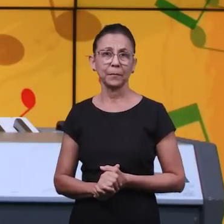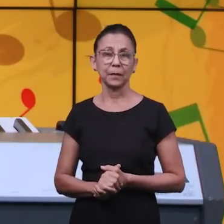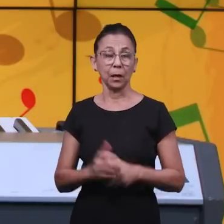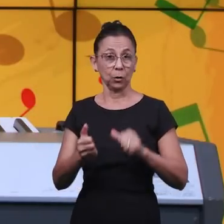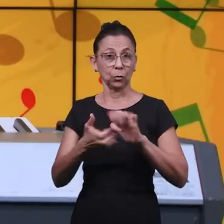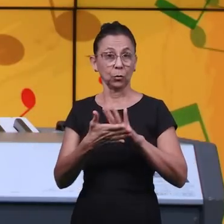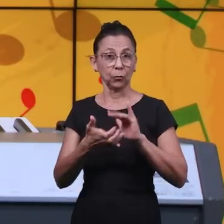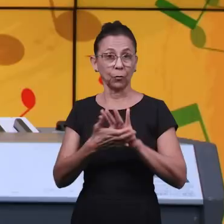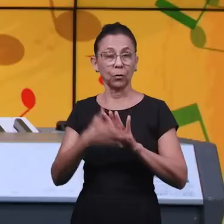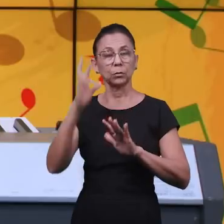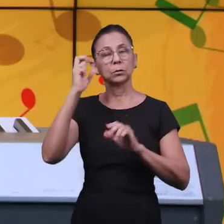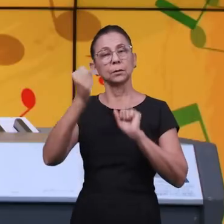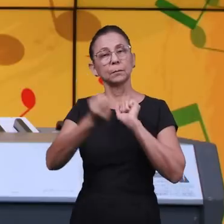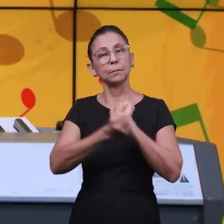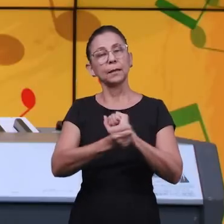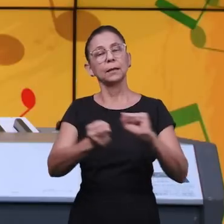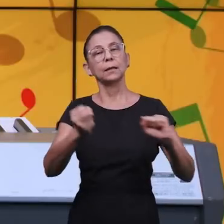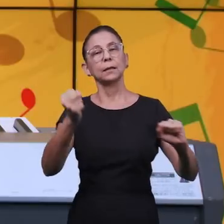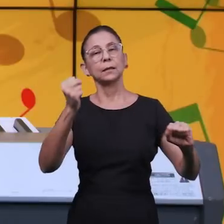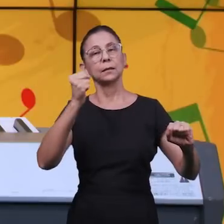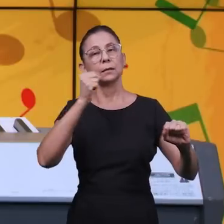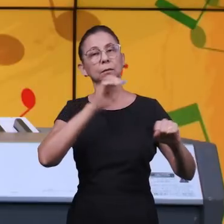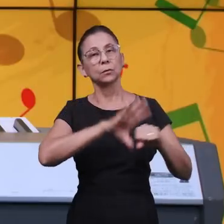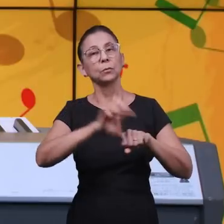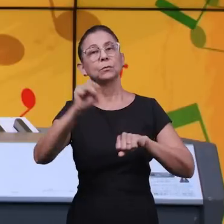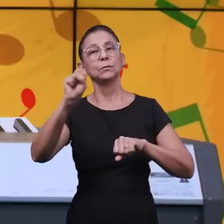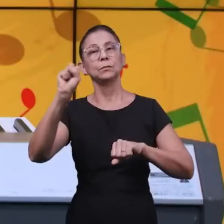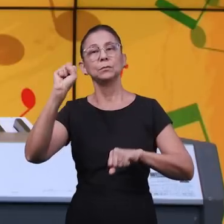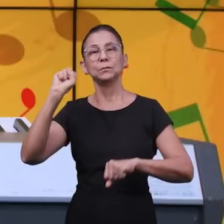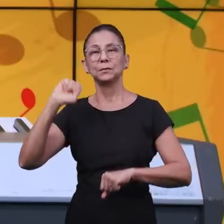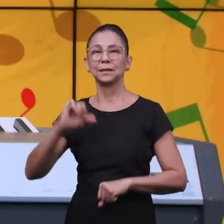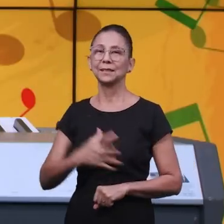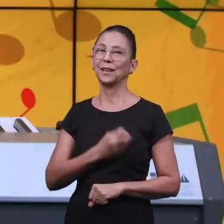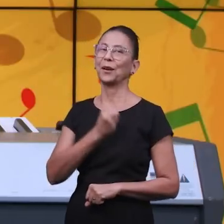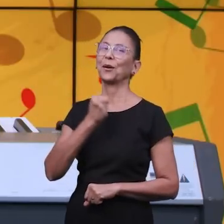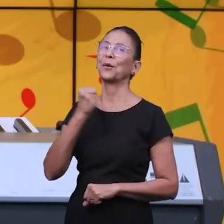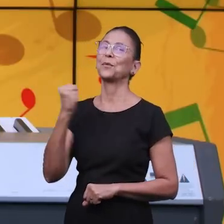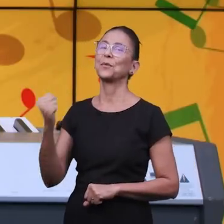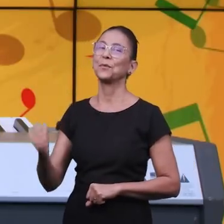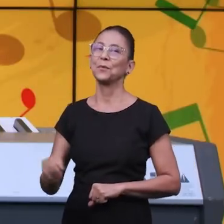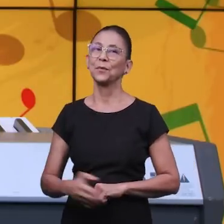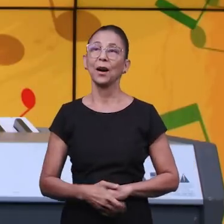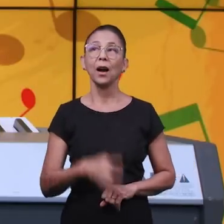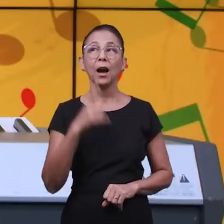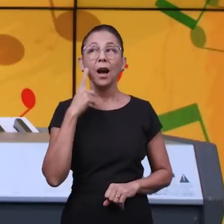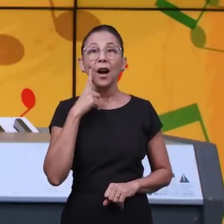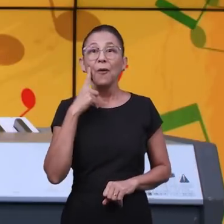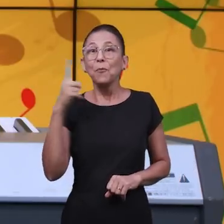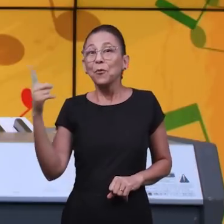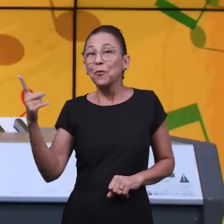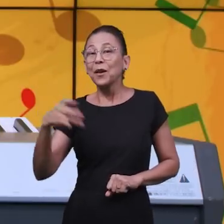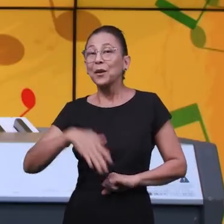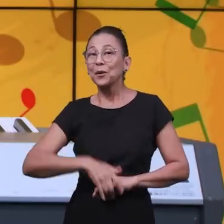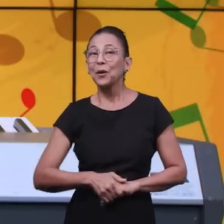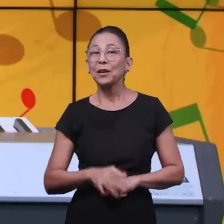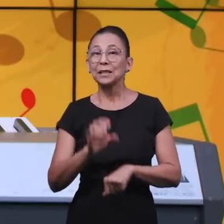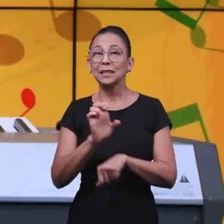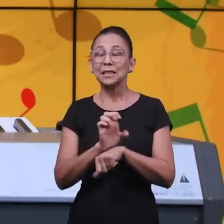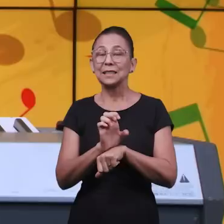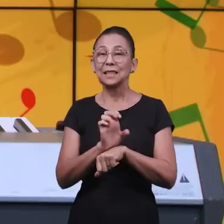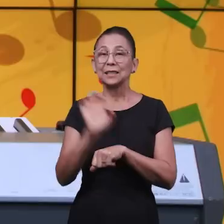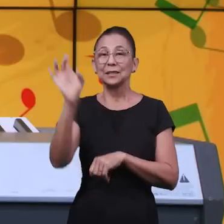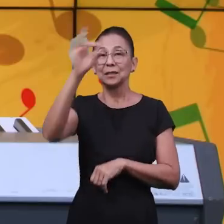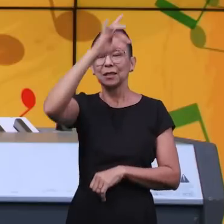liberta, cura, salva. Aleluia! Na Igreja de Jardim Marilândia 4, Vila